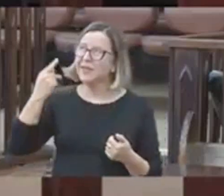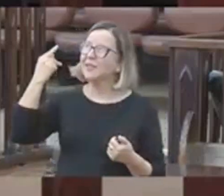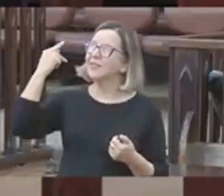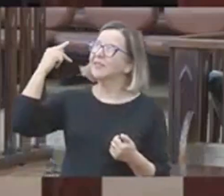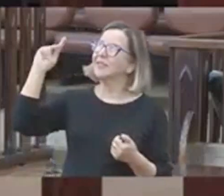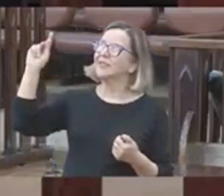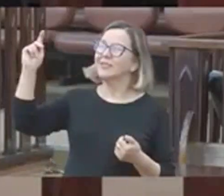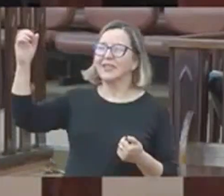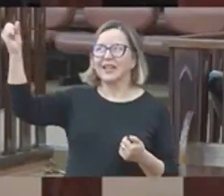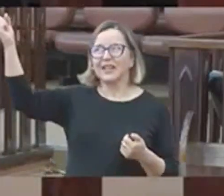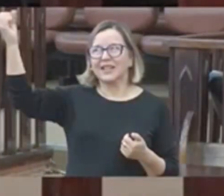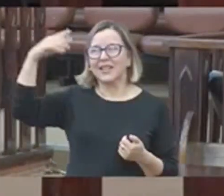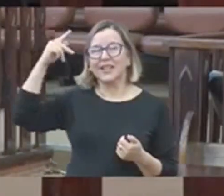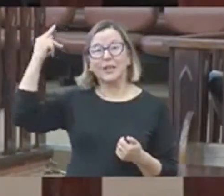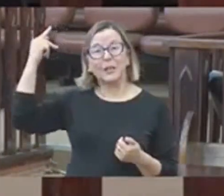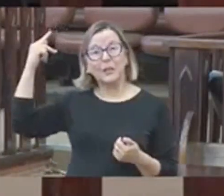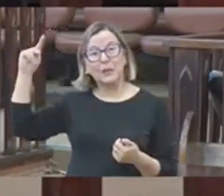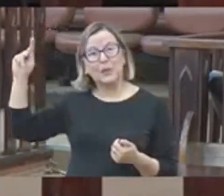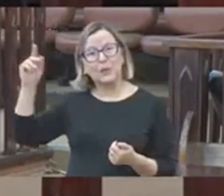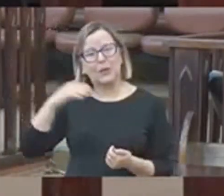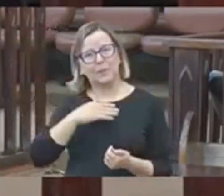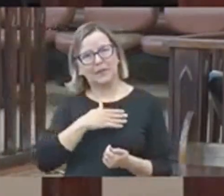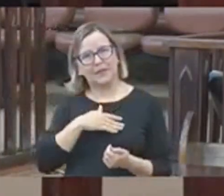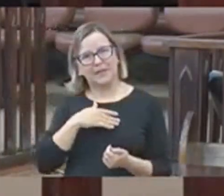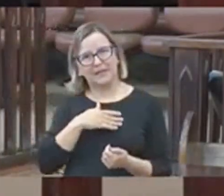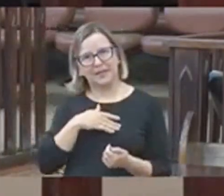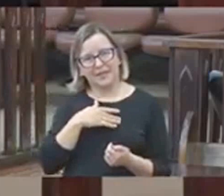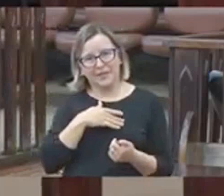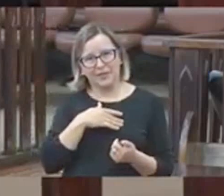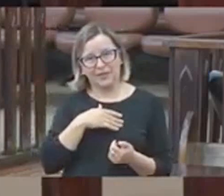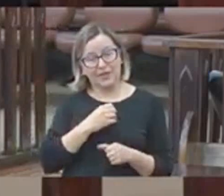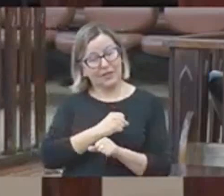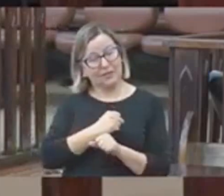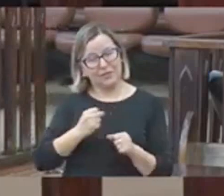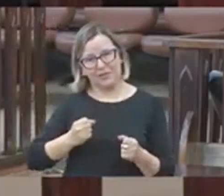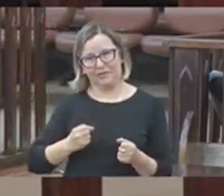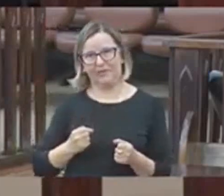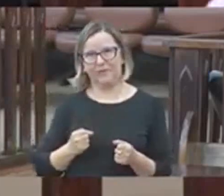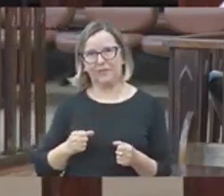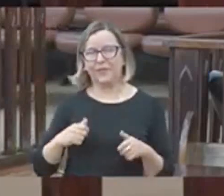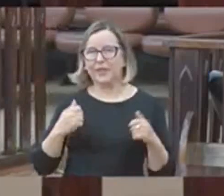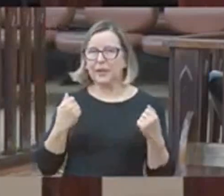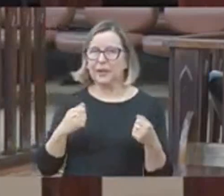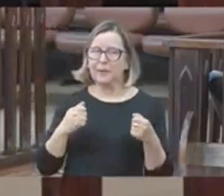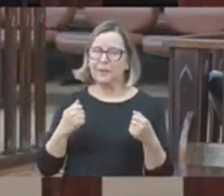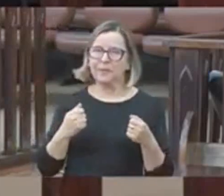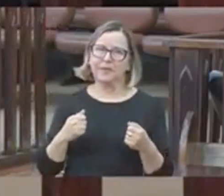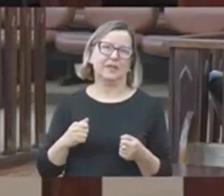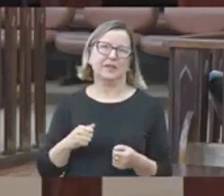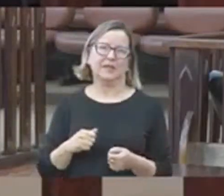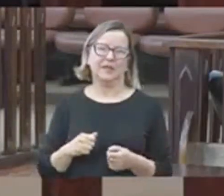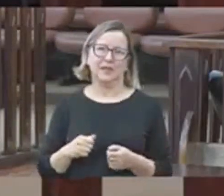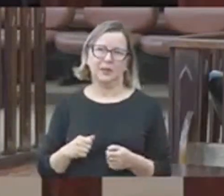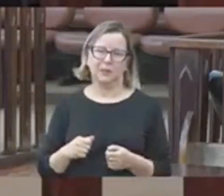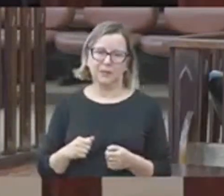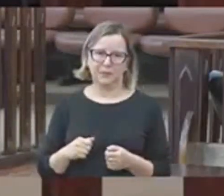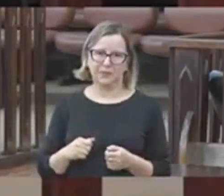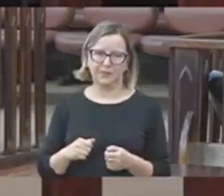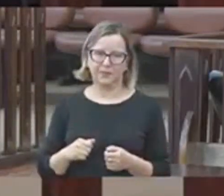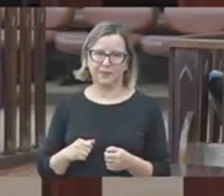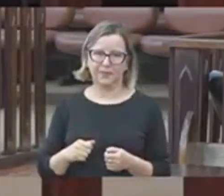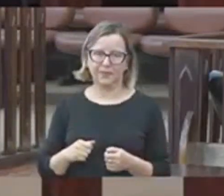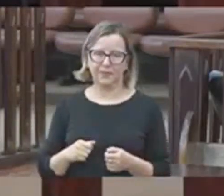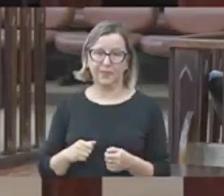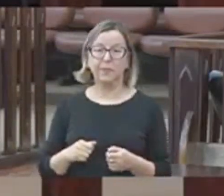cruz, onde o Filho de Deus disse: está consumado. Há uma luta entre o eu